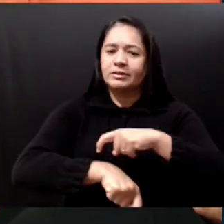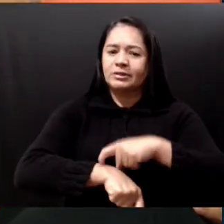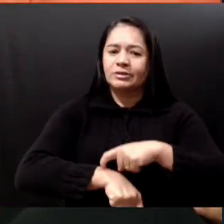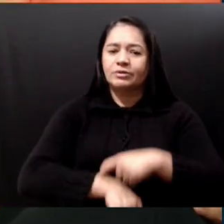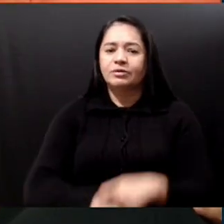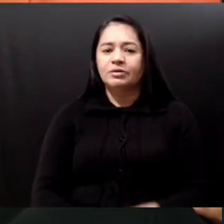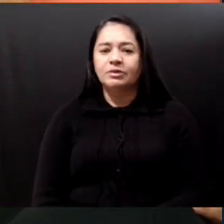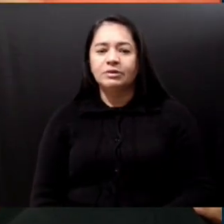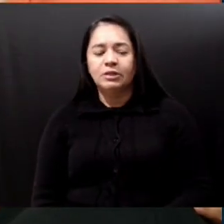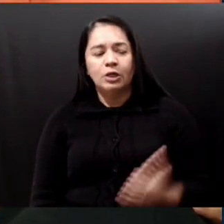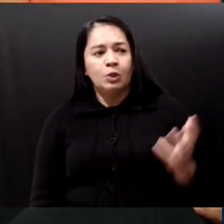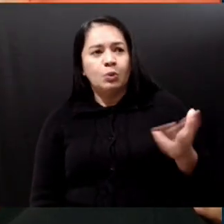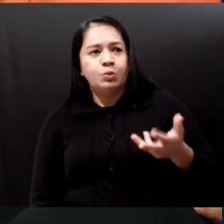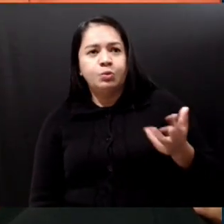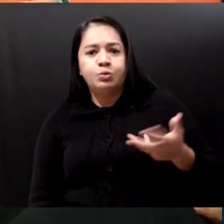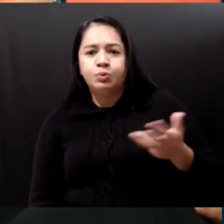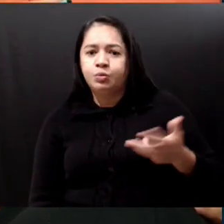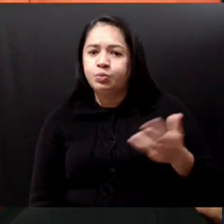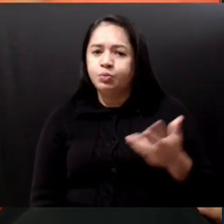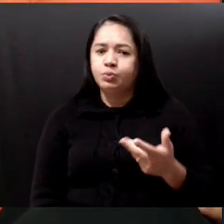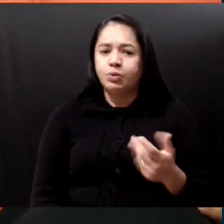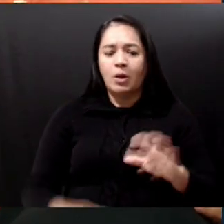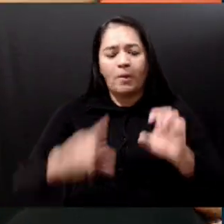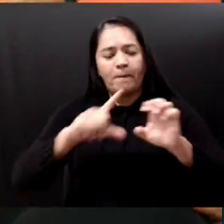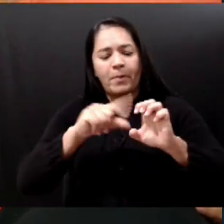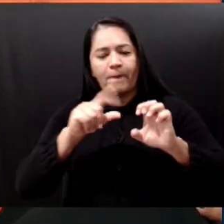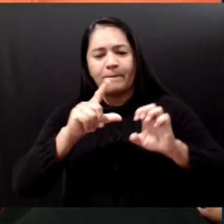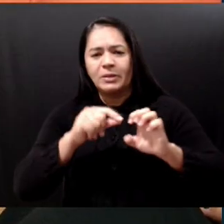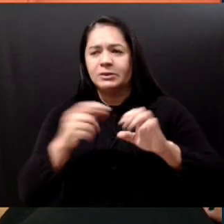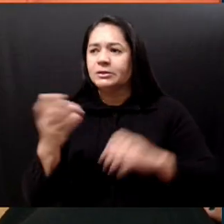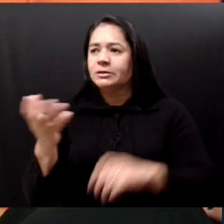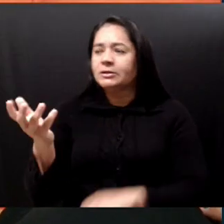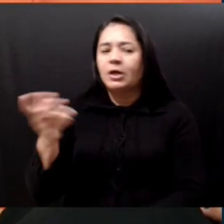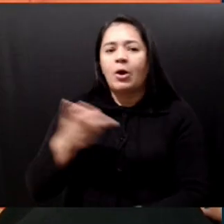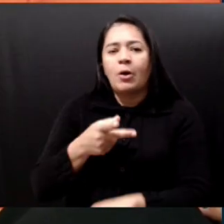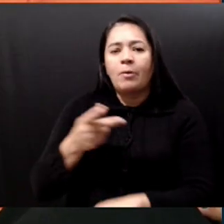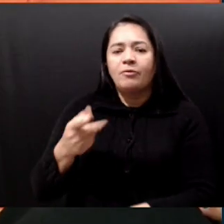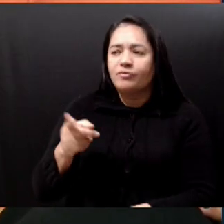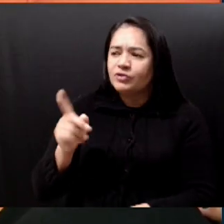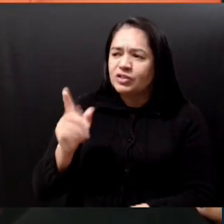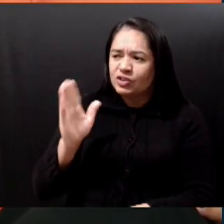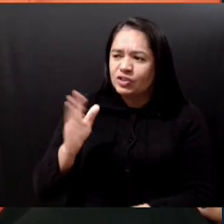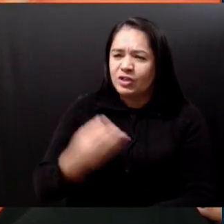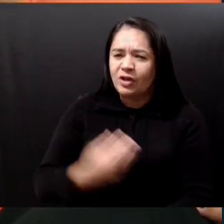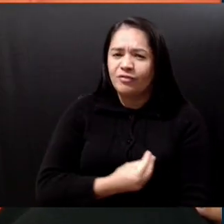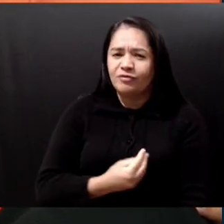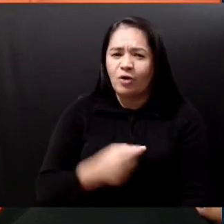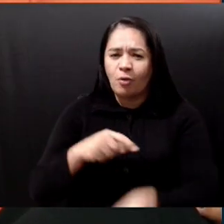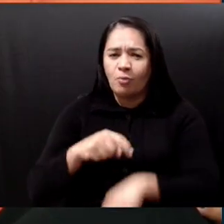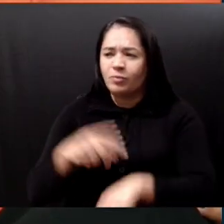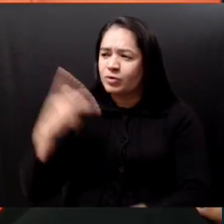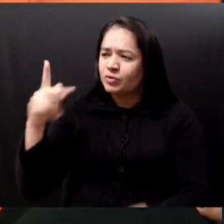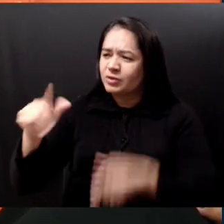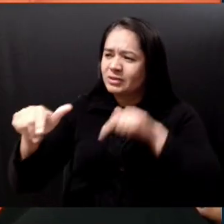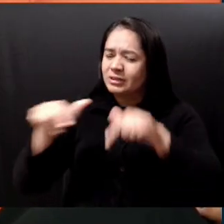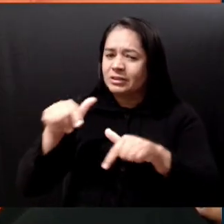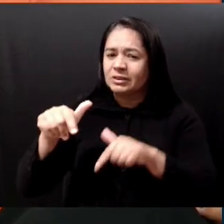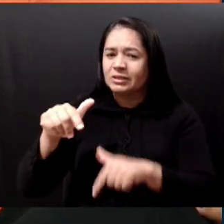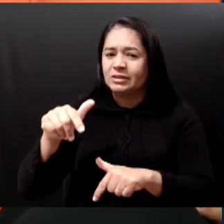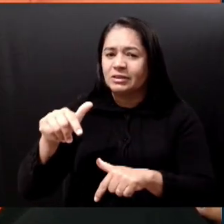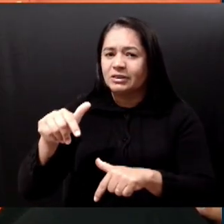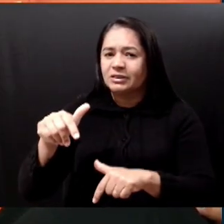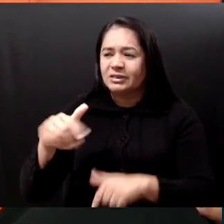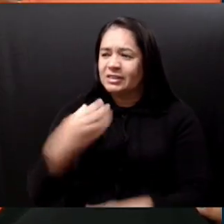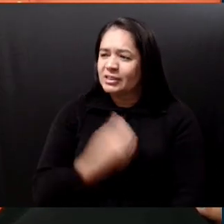do empreender, de buscar, sempre buscar. Você já viveu algum momento em que o seu trabalho tomou conta de toda a sua vida? E